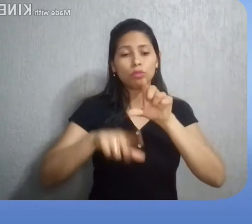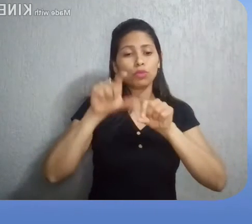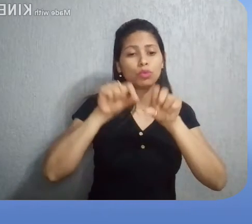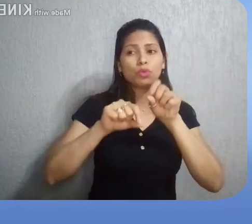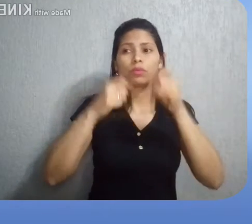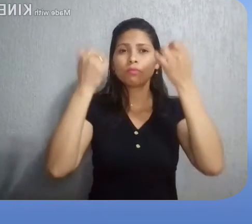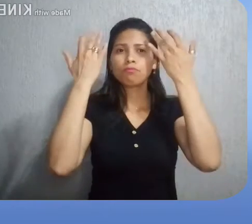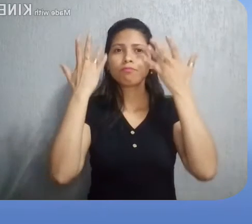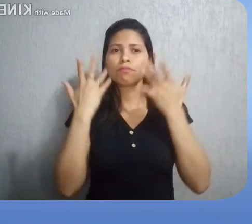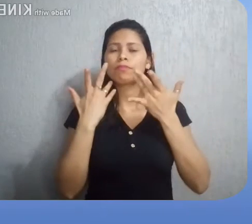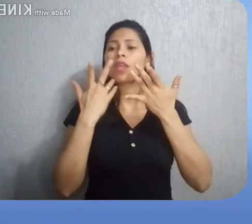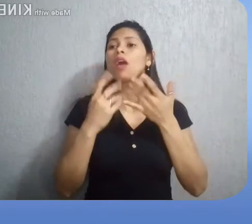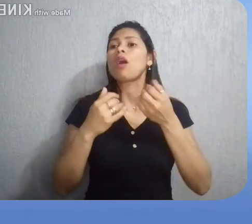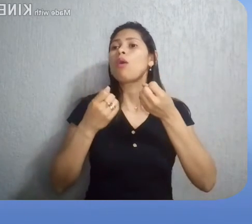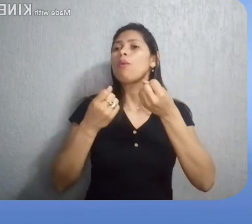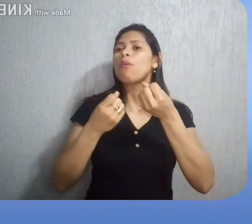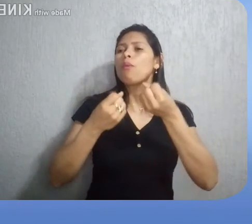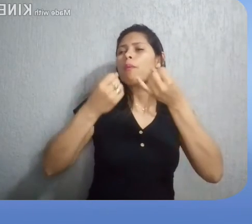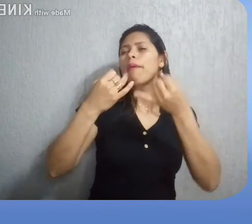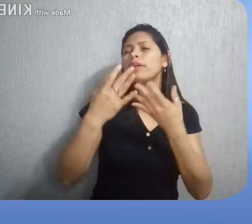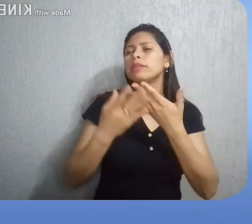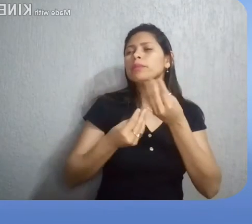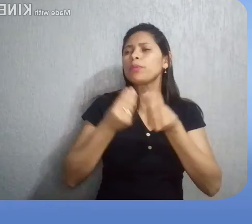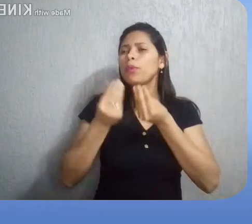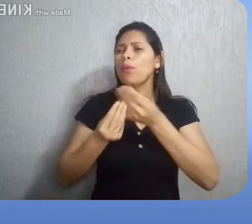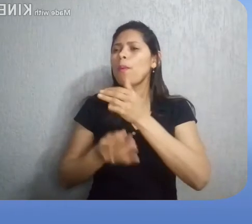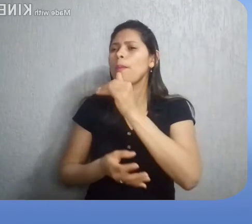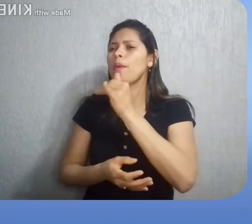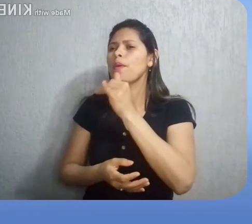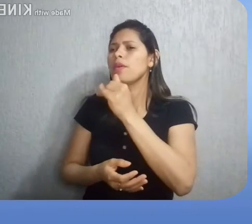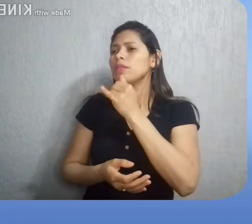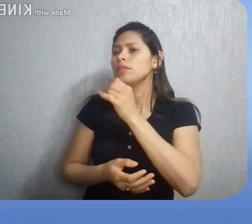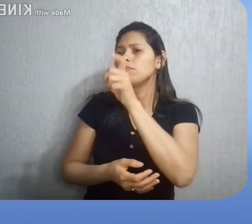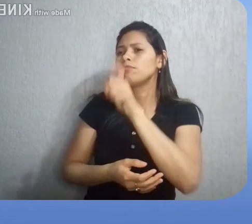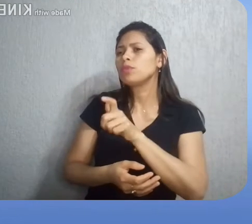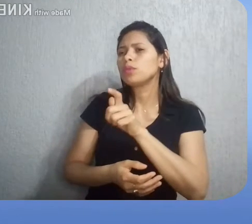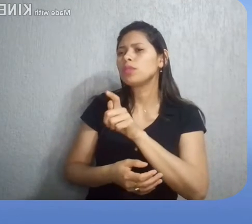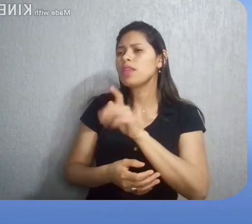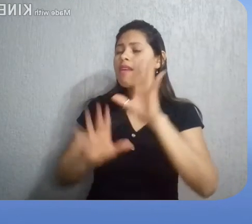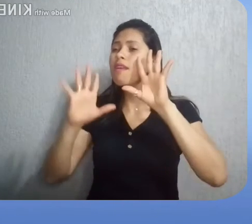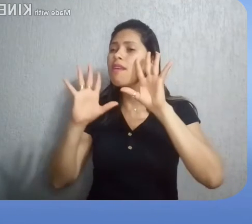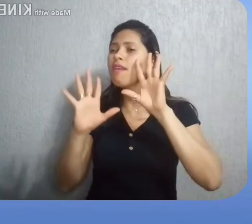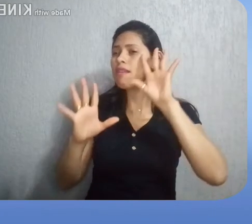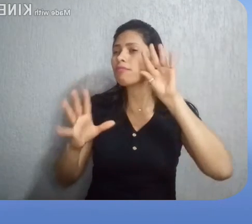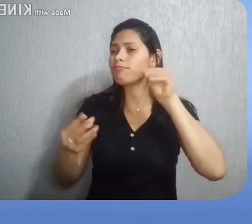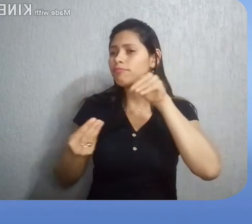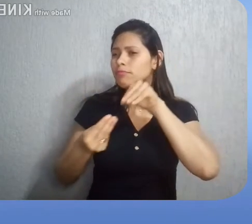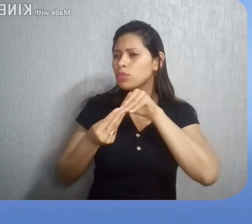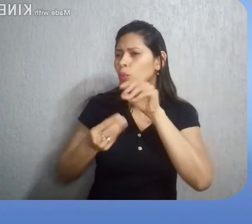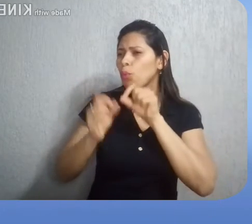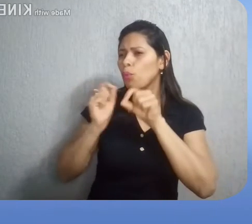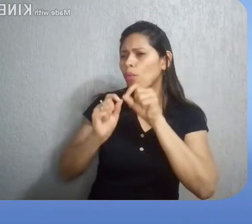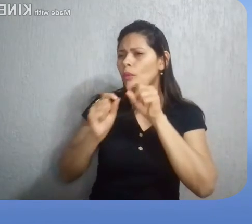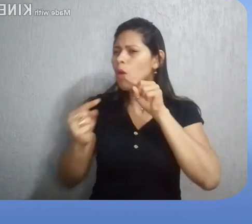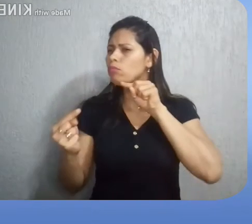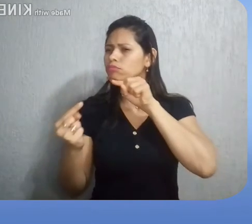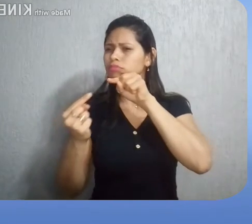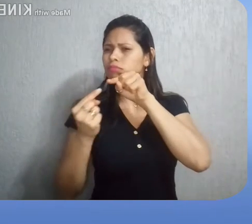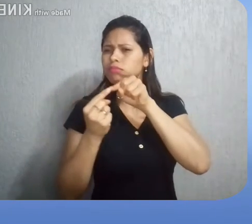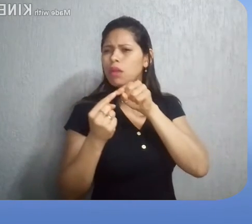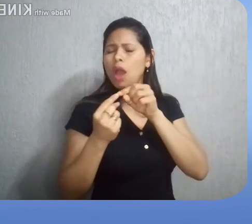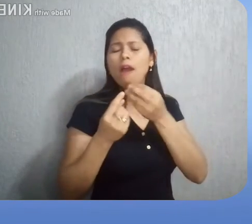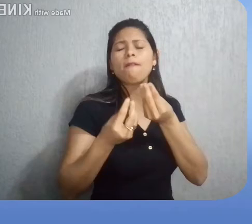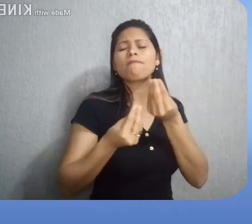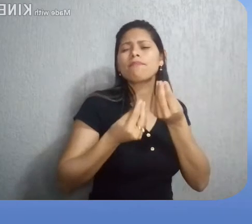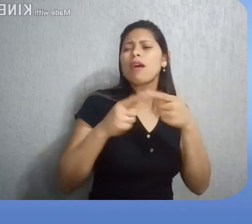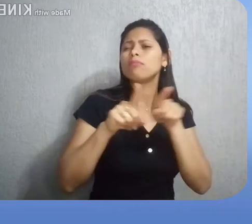natural. Como exemplo, Darwin destaca que a seleção natural possibilita uma explicação racional para a ausência